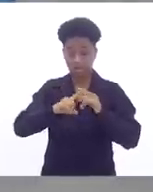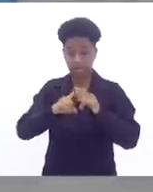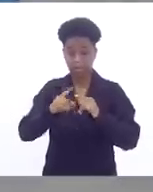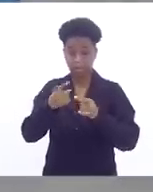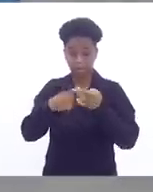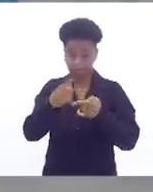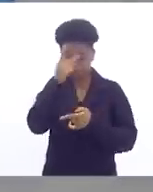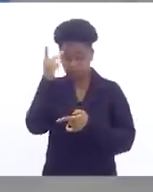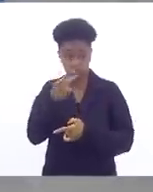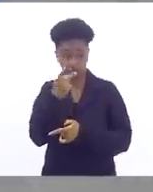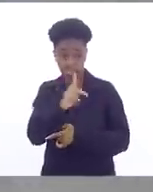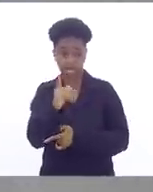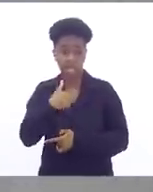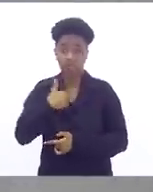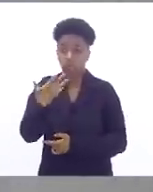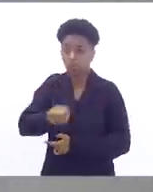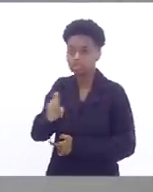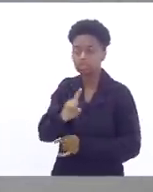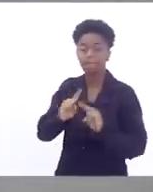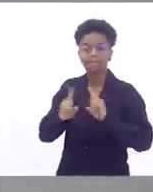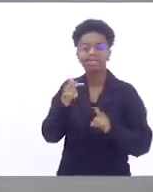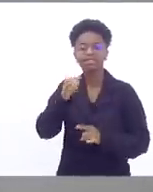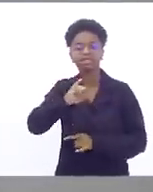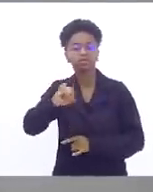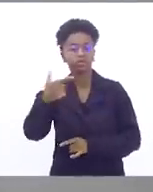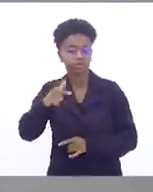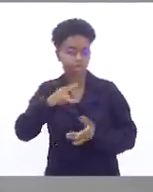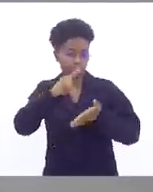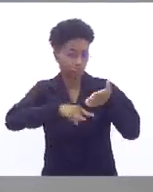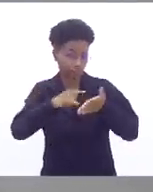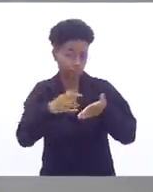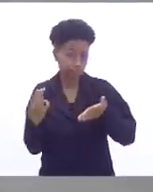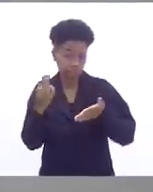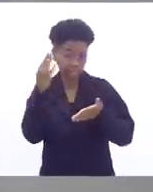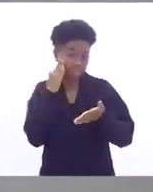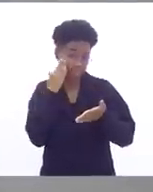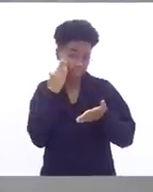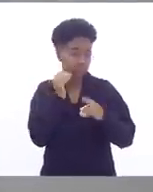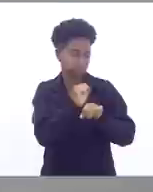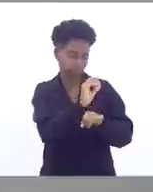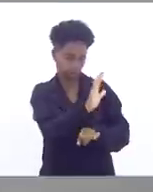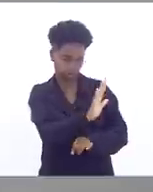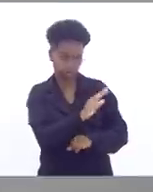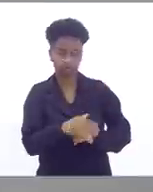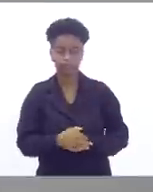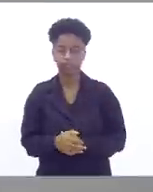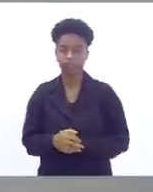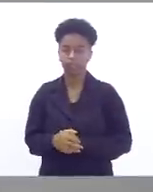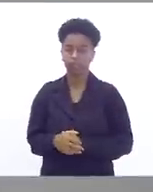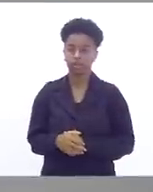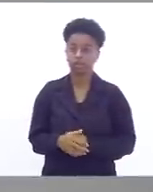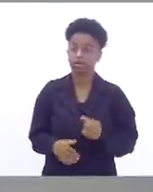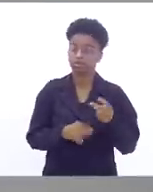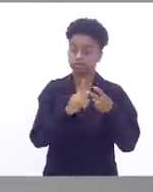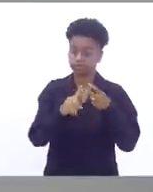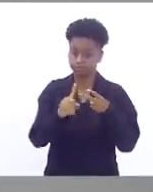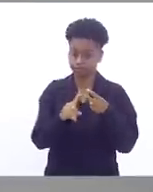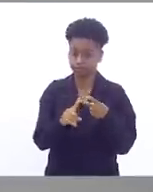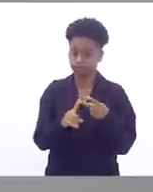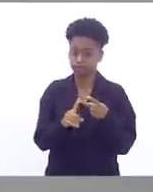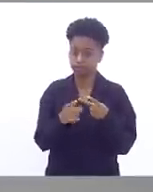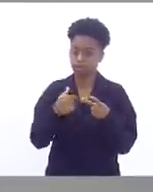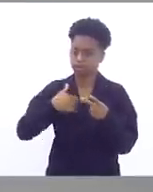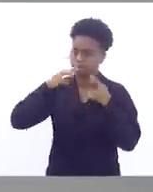não tem um contracheque você não pode saber se efetivamente só um instantinho Doutora a segunda questão aí com